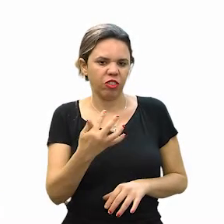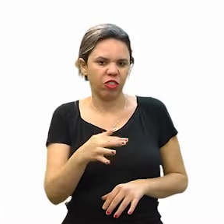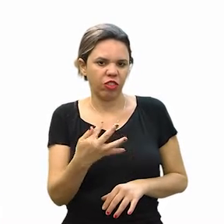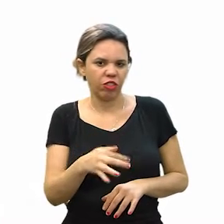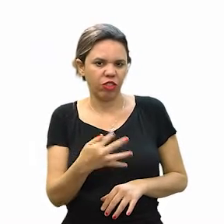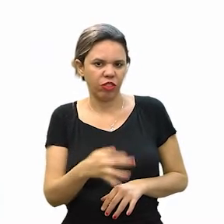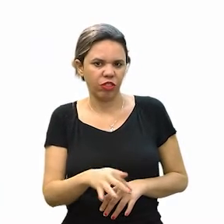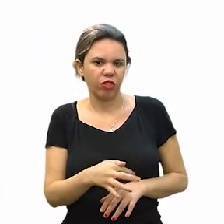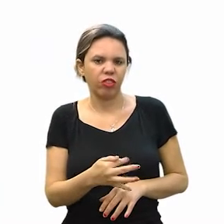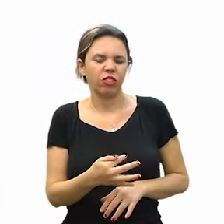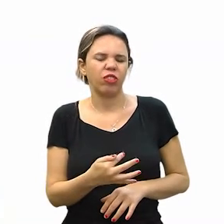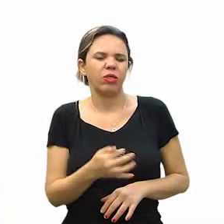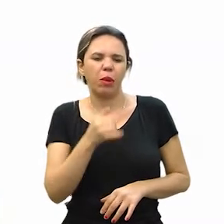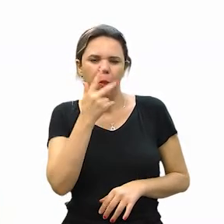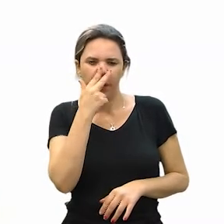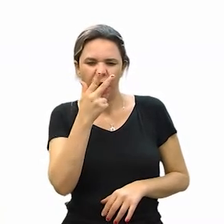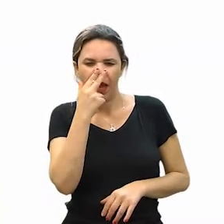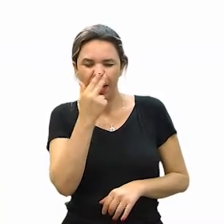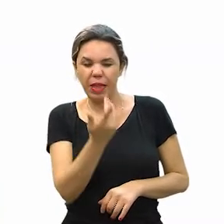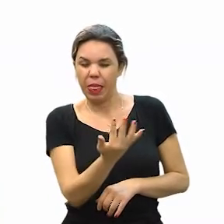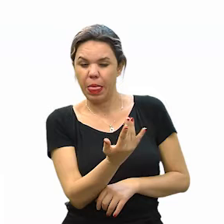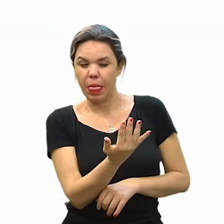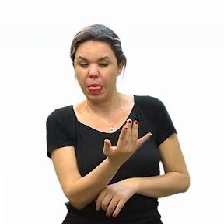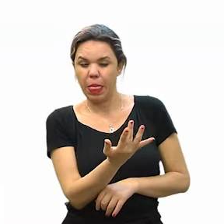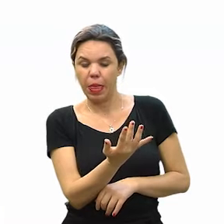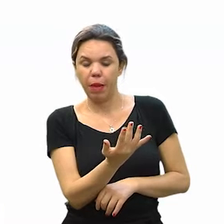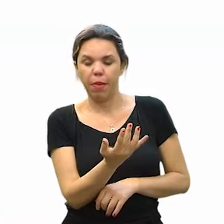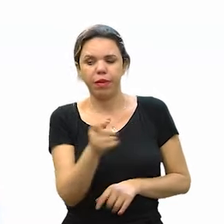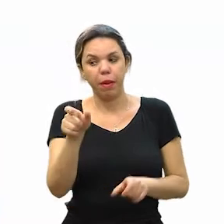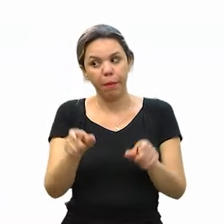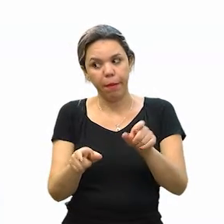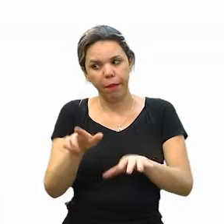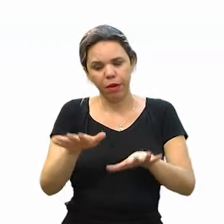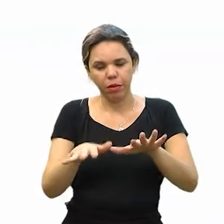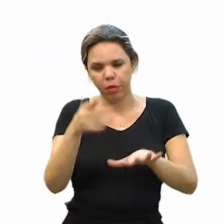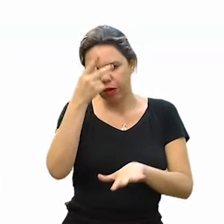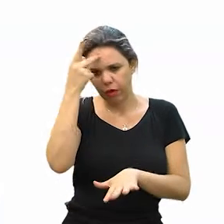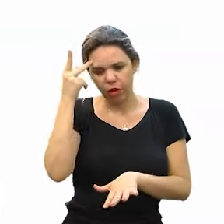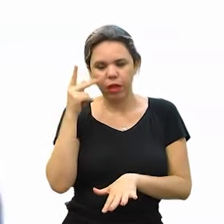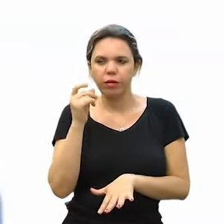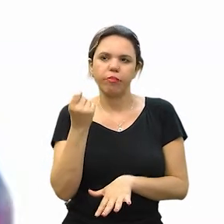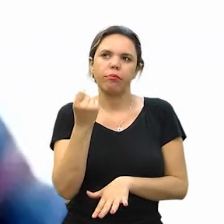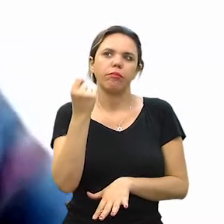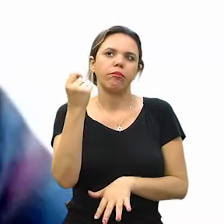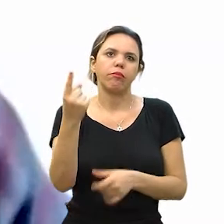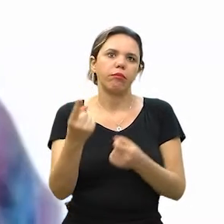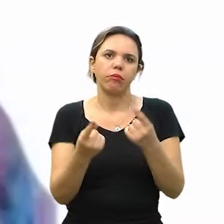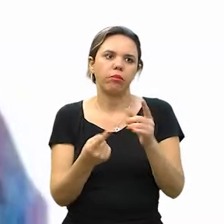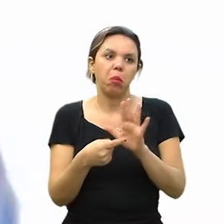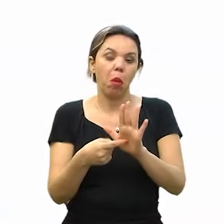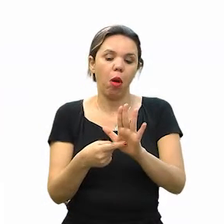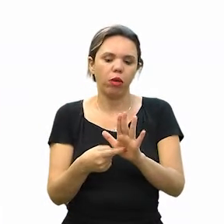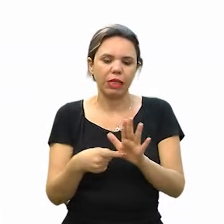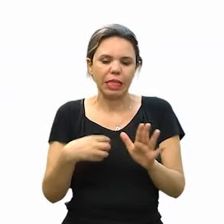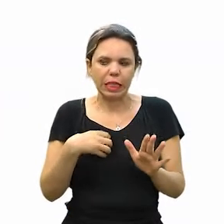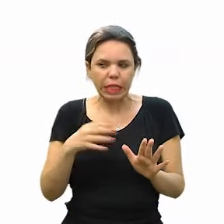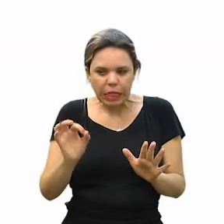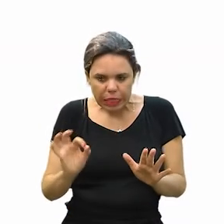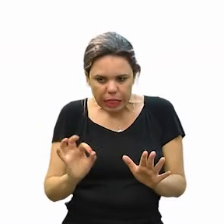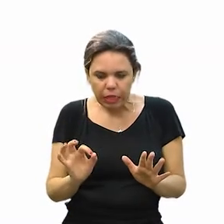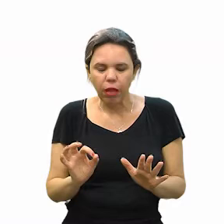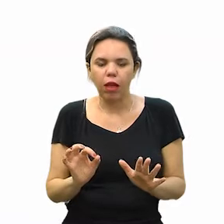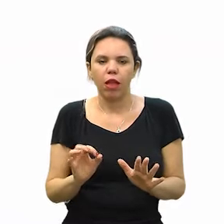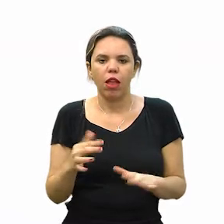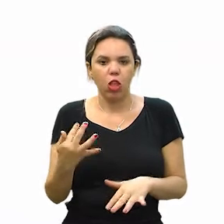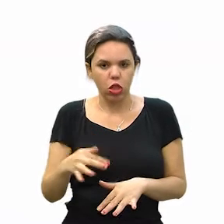de dor ou uma queimação, isso é variável de indivíduo para indivíduo. É muito raro ela ser assintomática, o paciente não sentir